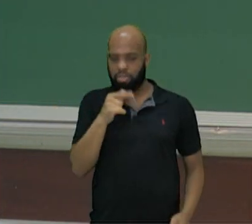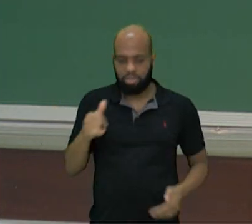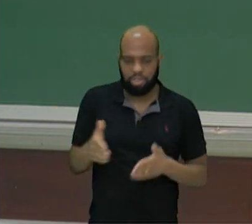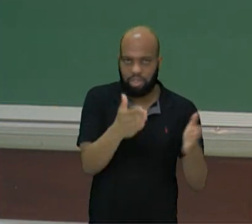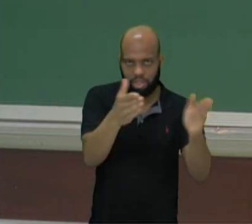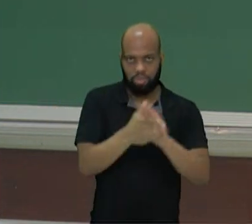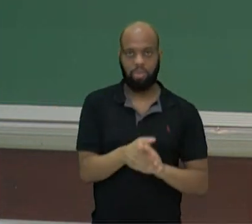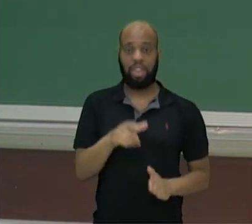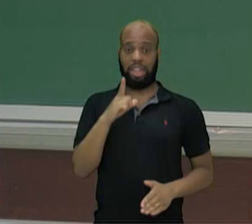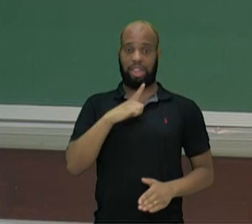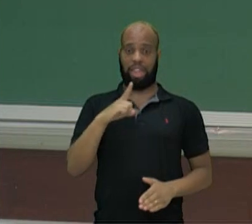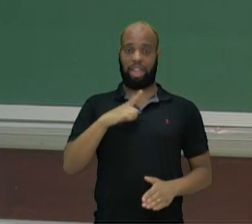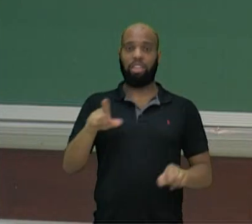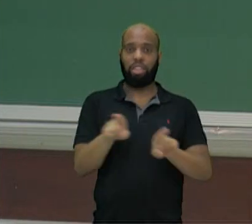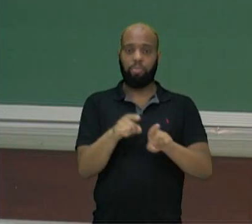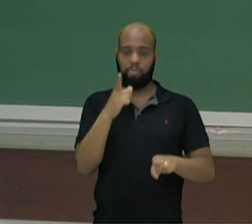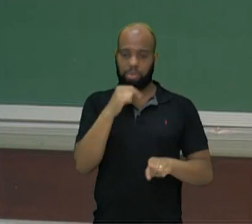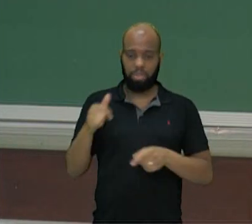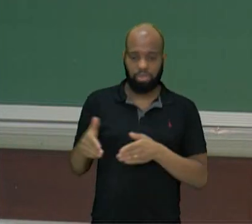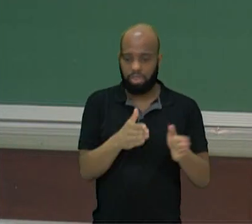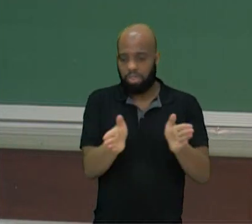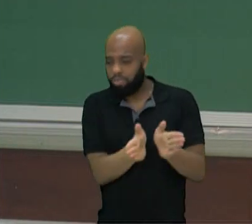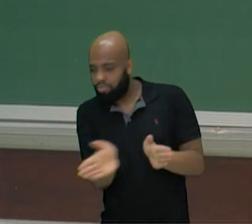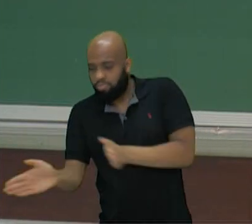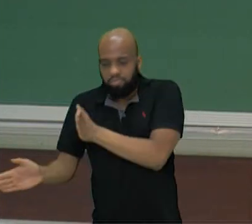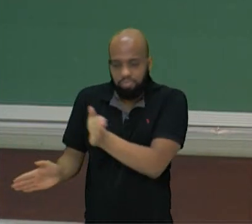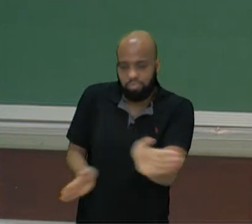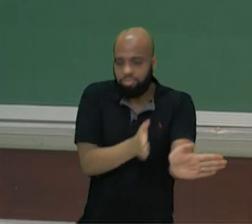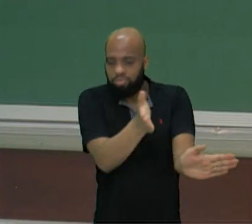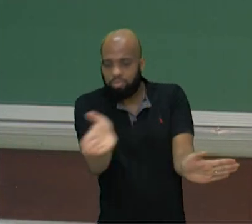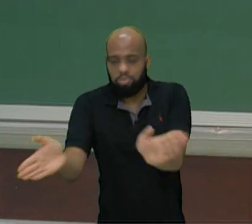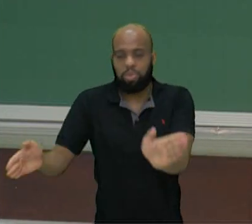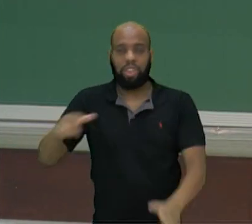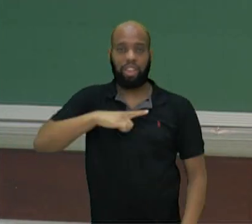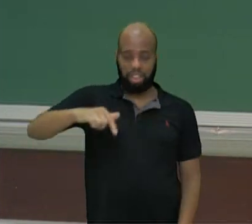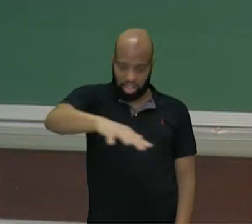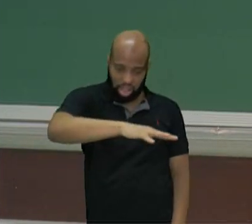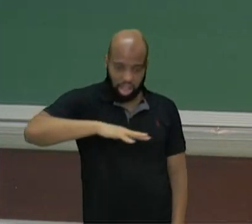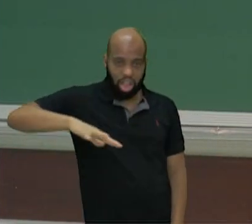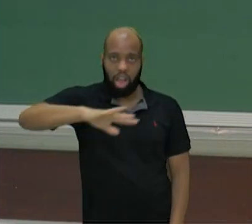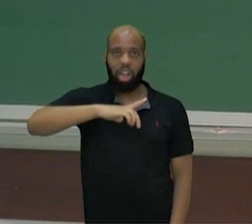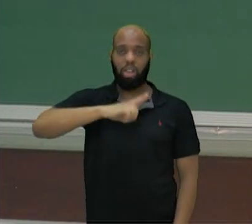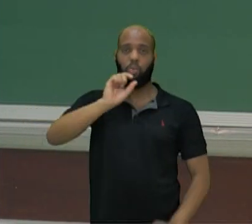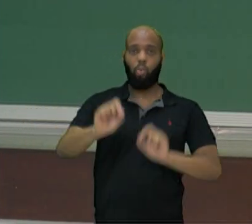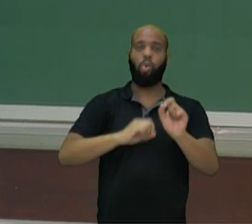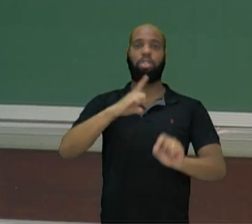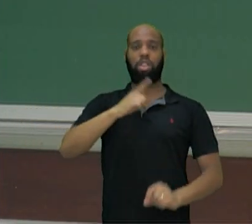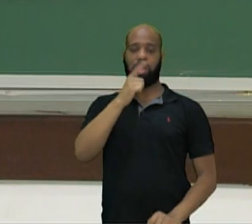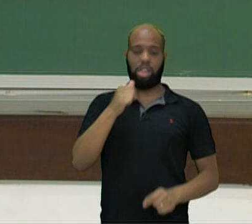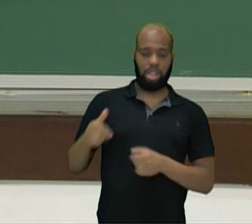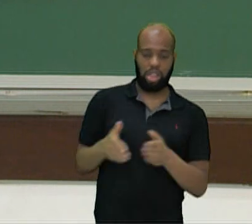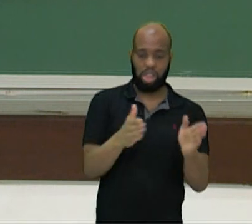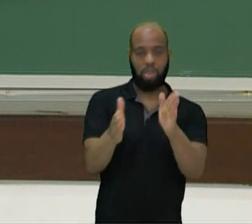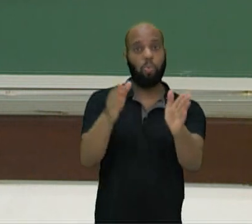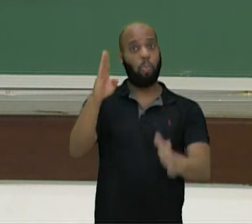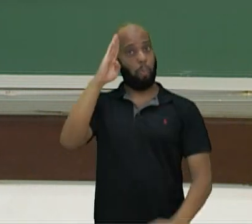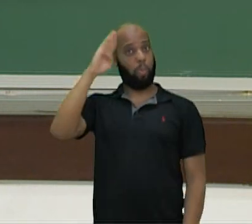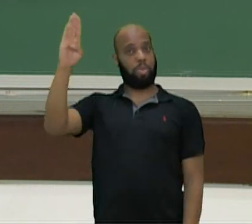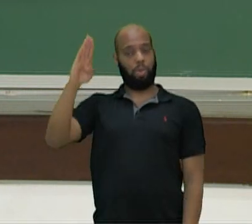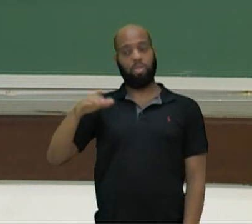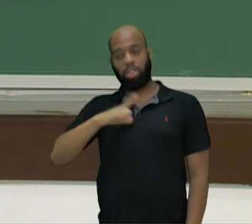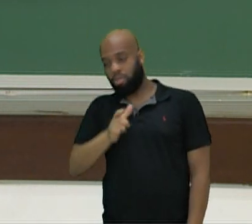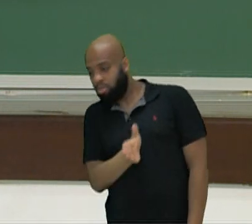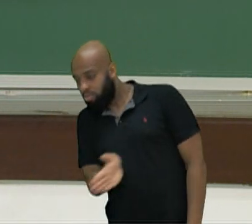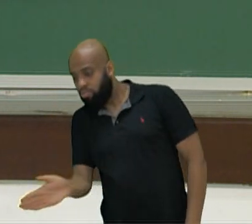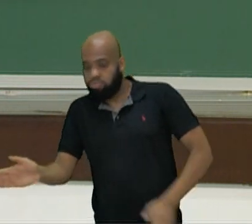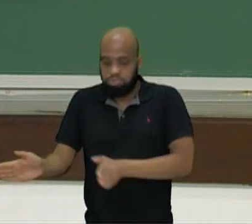bacia hidrográfica é a área que compreende um rio principal e seus afluentes. Portanto, bacia hidrográfica não é um rio